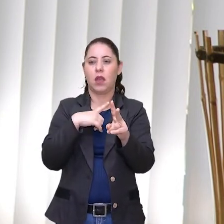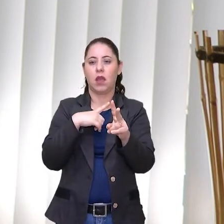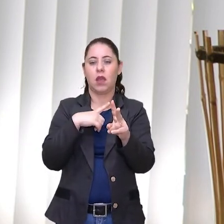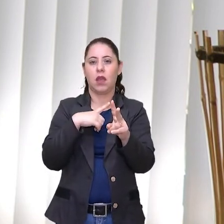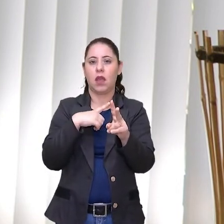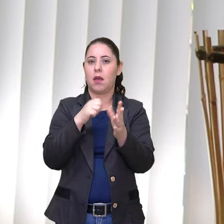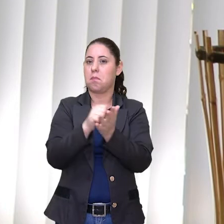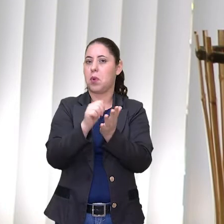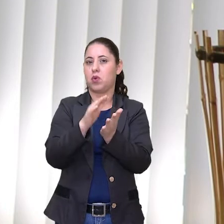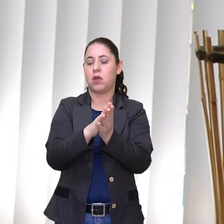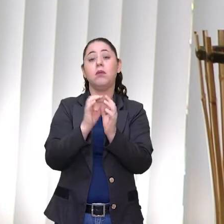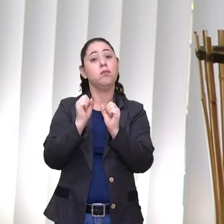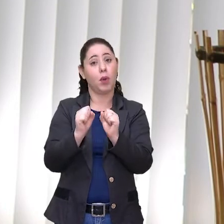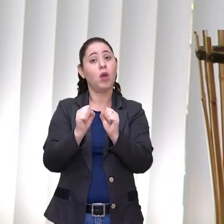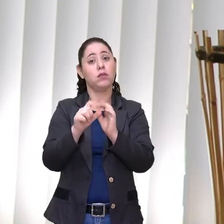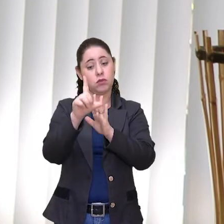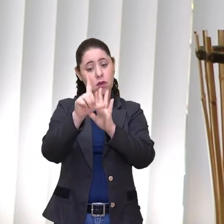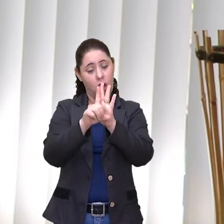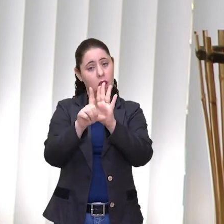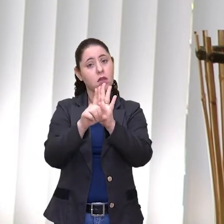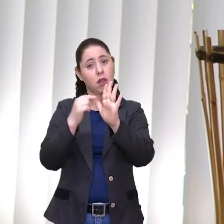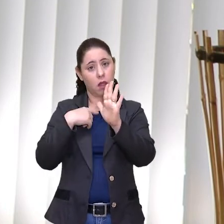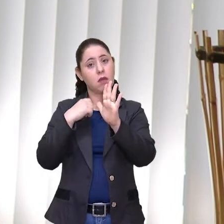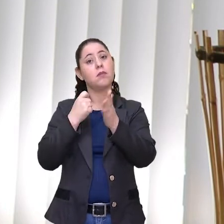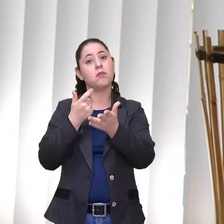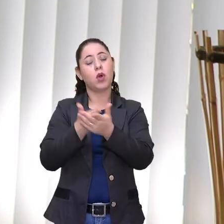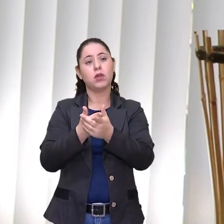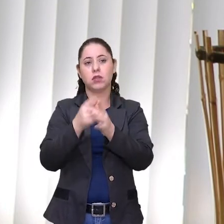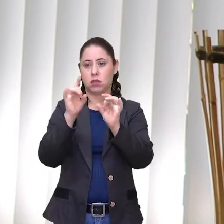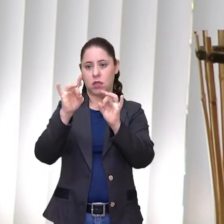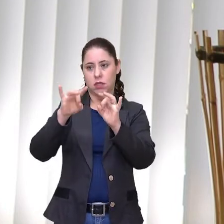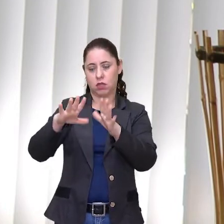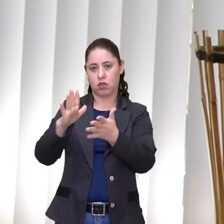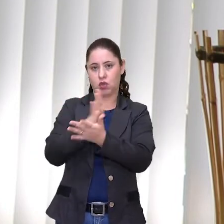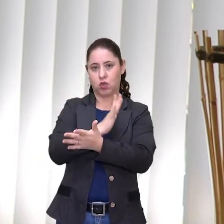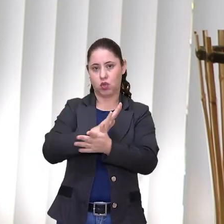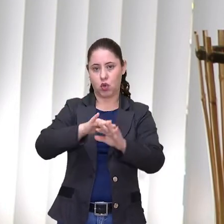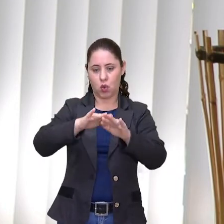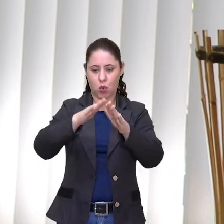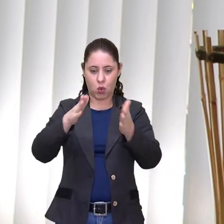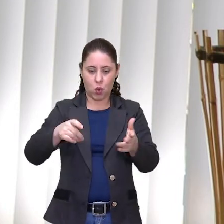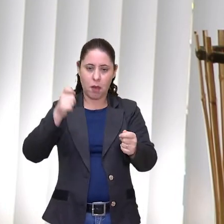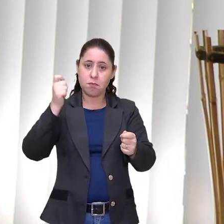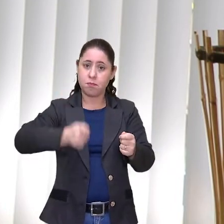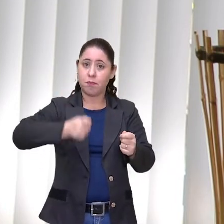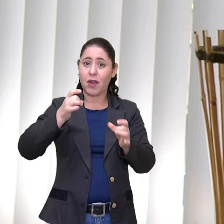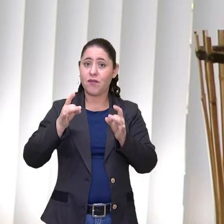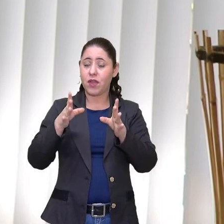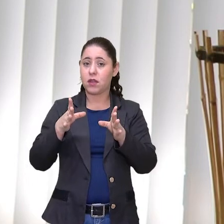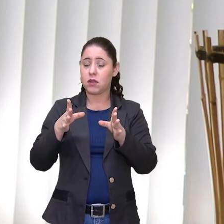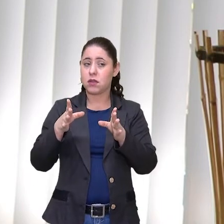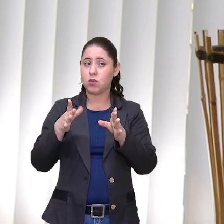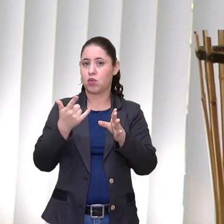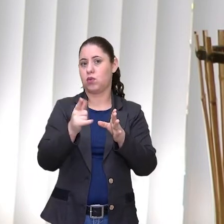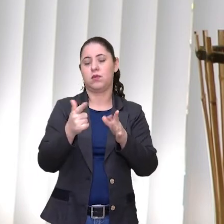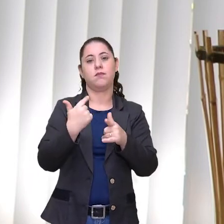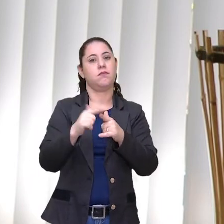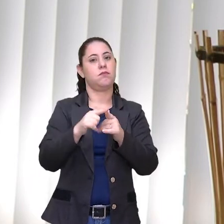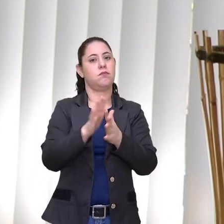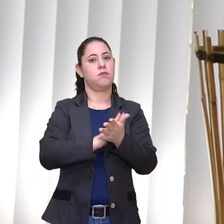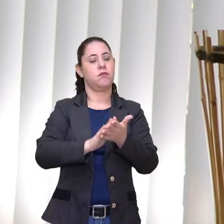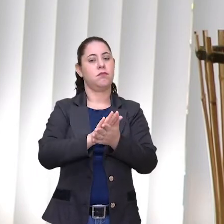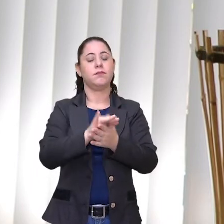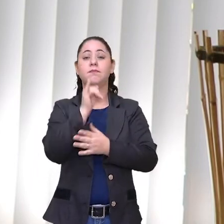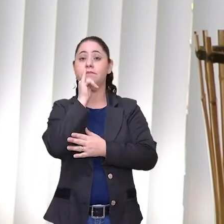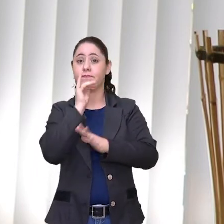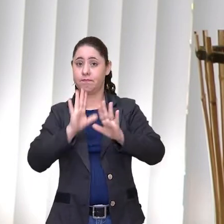ele sofrerá alguma sanção. Há hipóteses previstas em lei onde ele pode desistir de um leilão sem sofrer essas